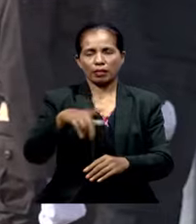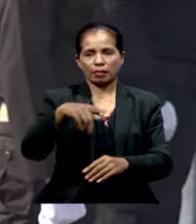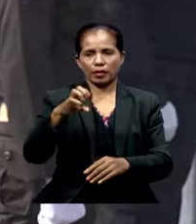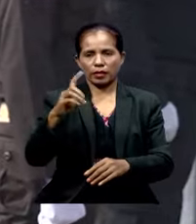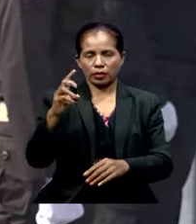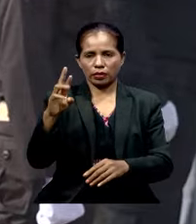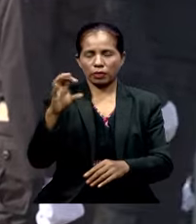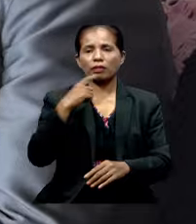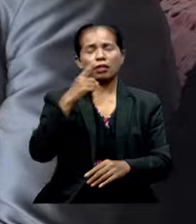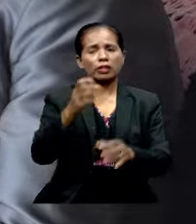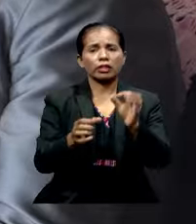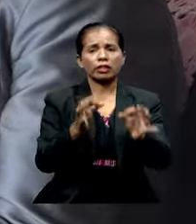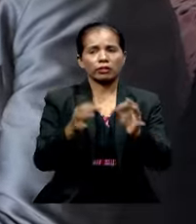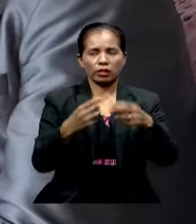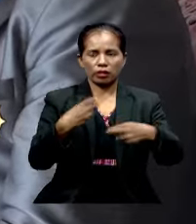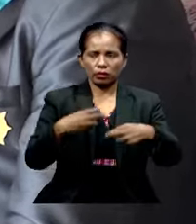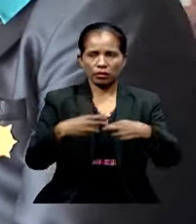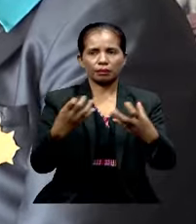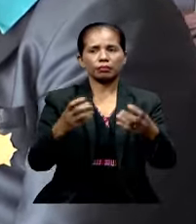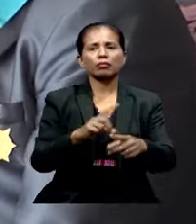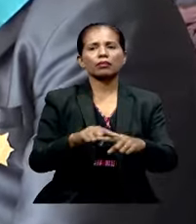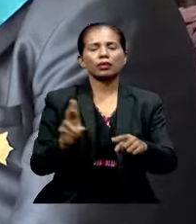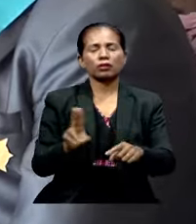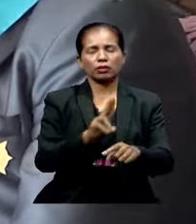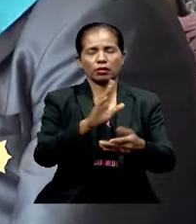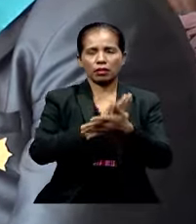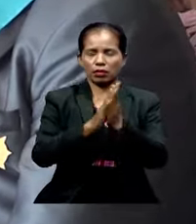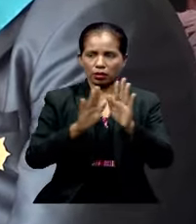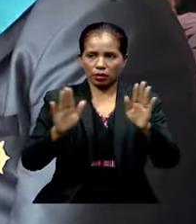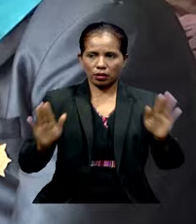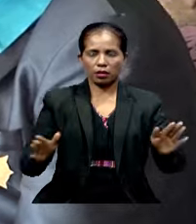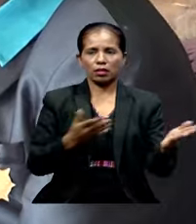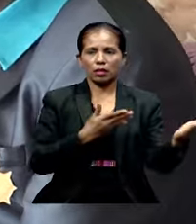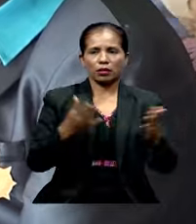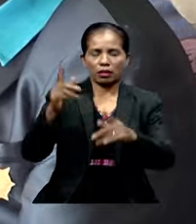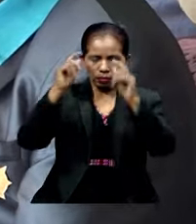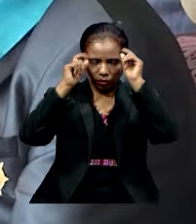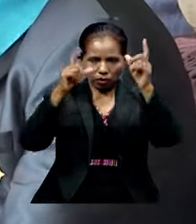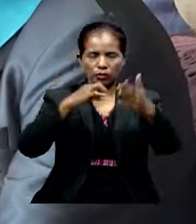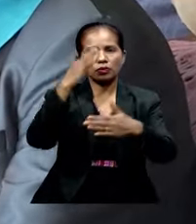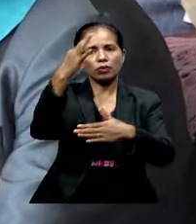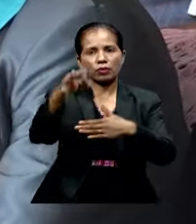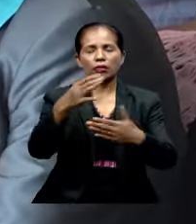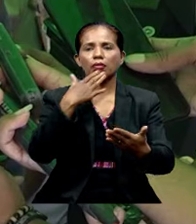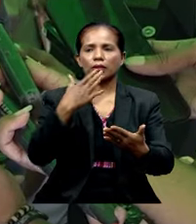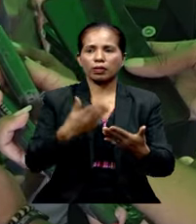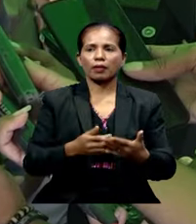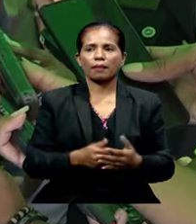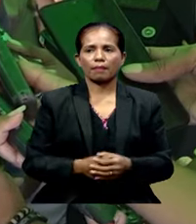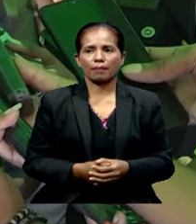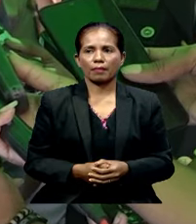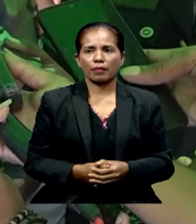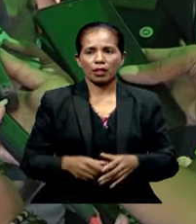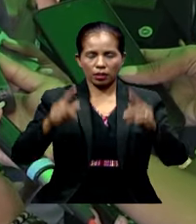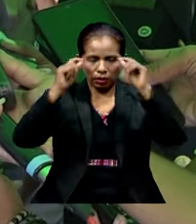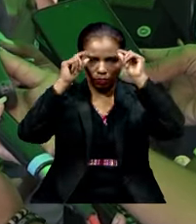Catetan, mais que desafio para com a unidade no optimismo, selo de Timor-Leste para o futuro, na BDIAC. Timor-Leste